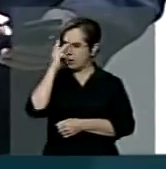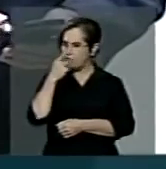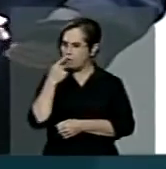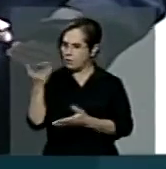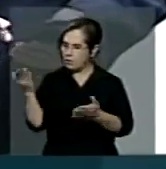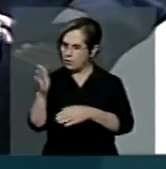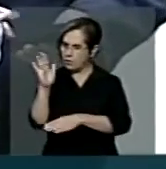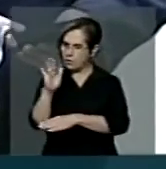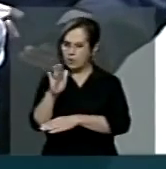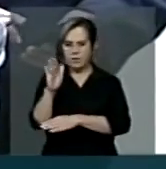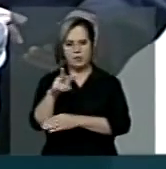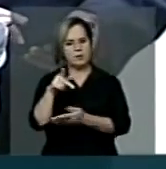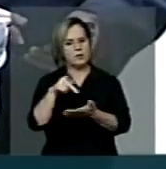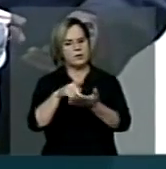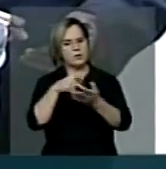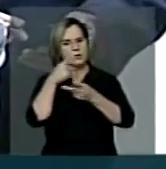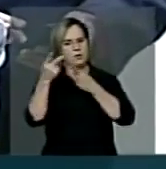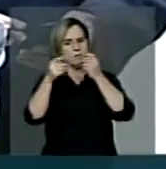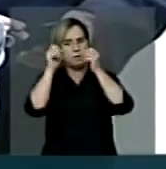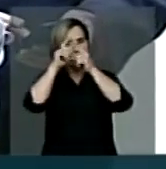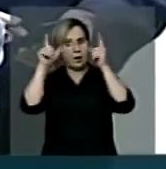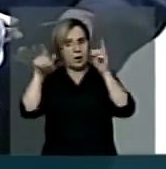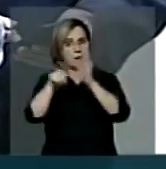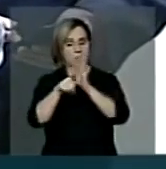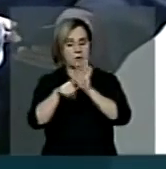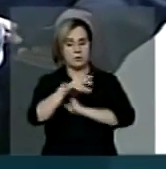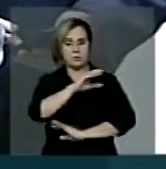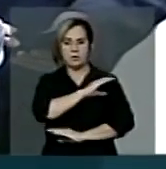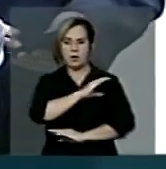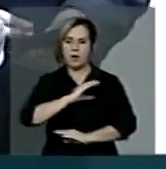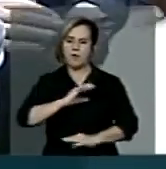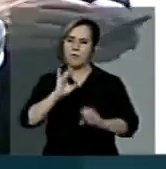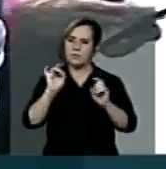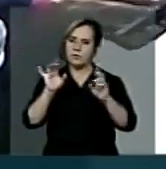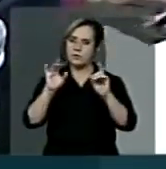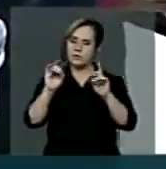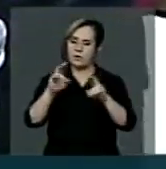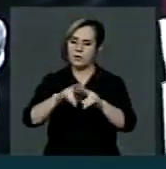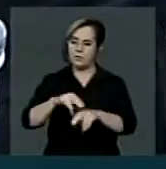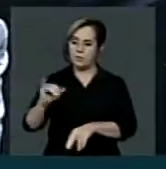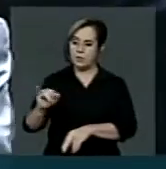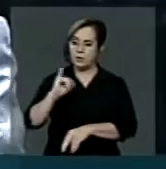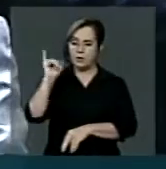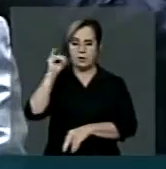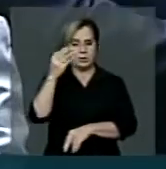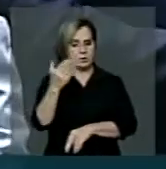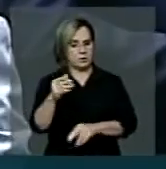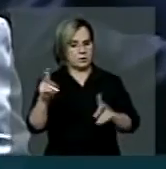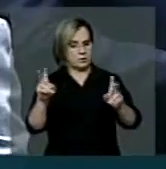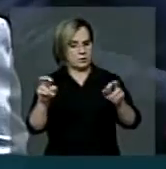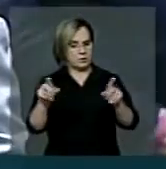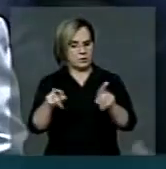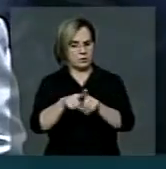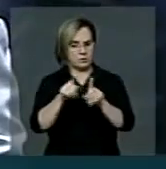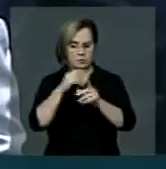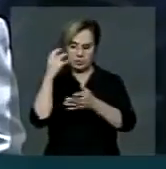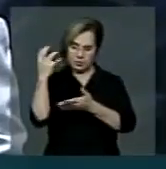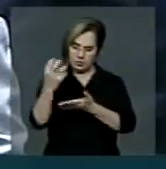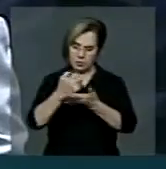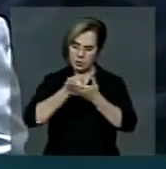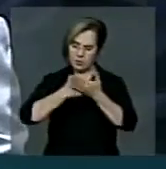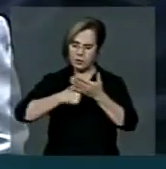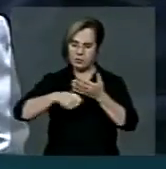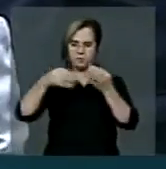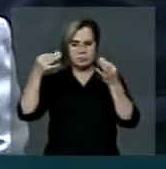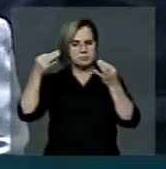Excelência praticamente chama a atenção dos membros da Comissão Especial para a relevância dessa matéria e para a adoção de uma posição